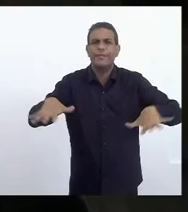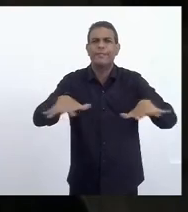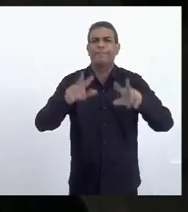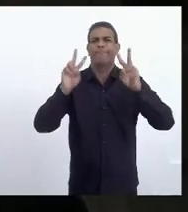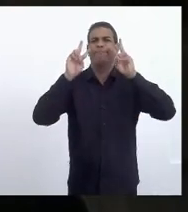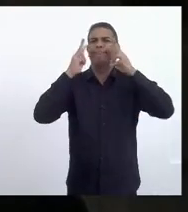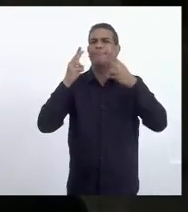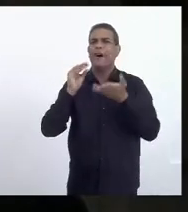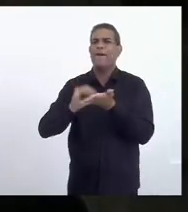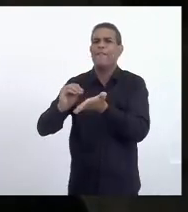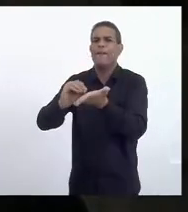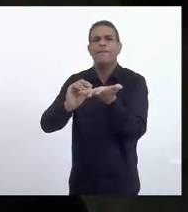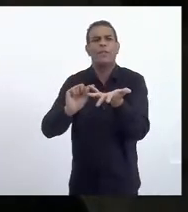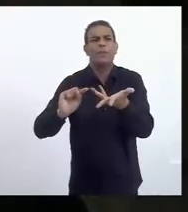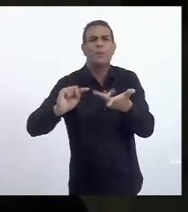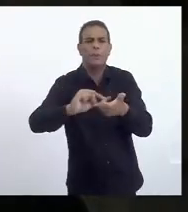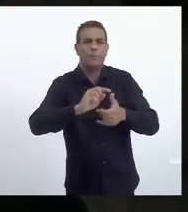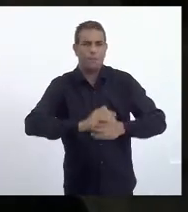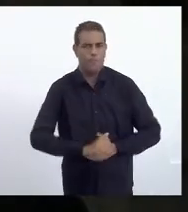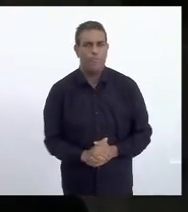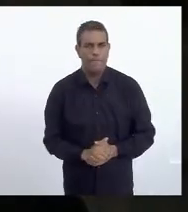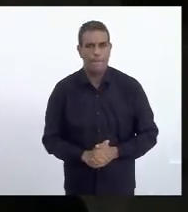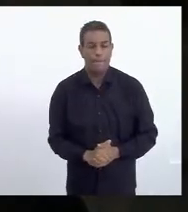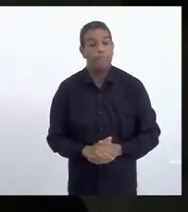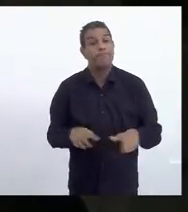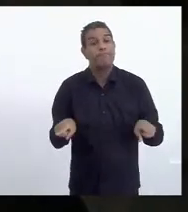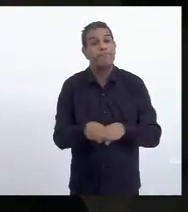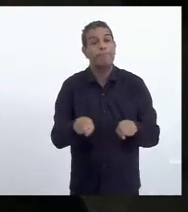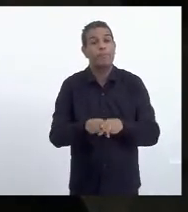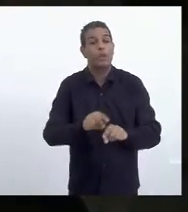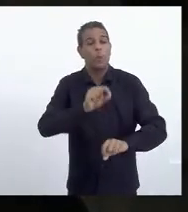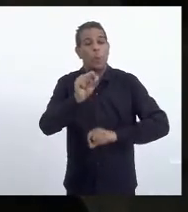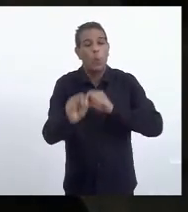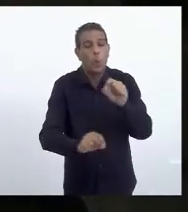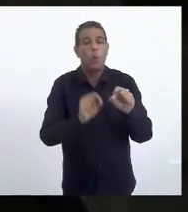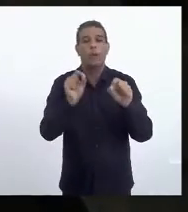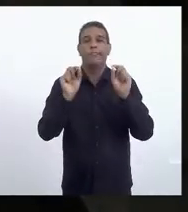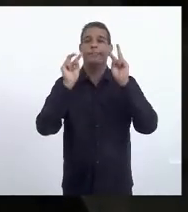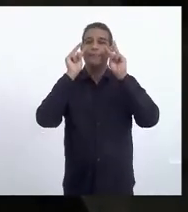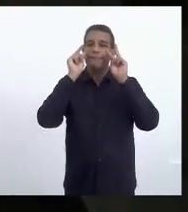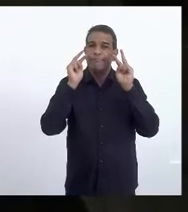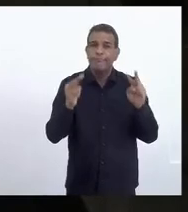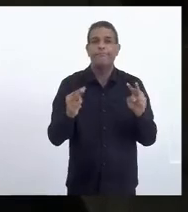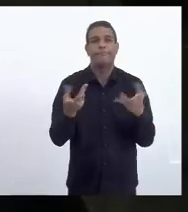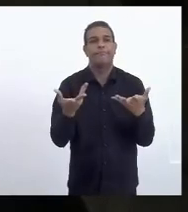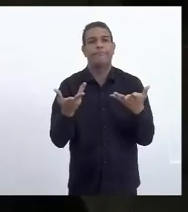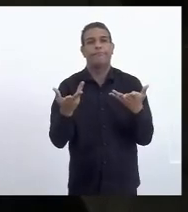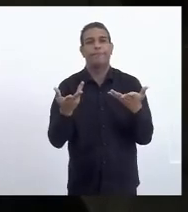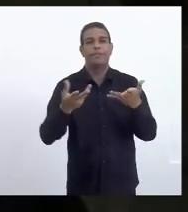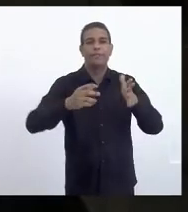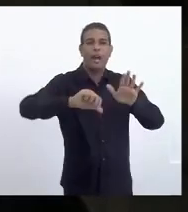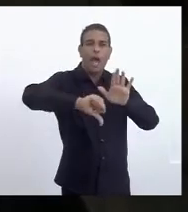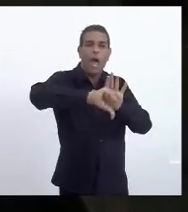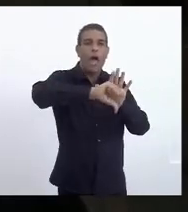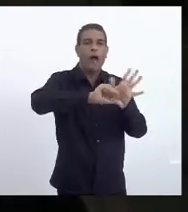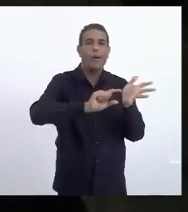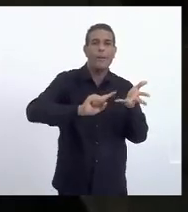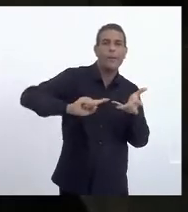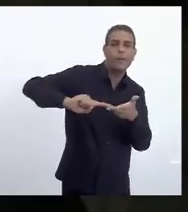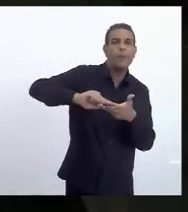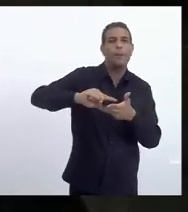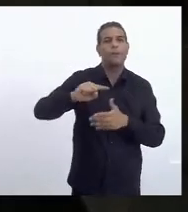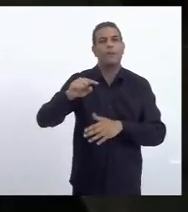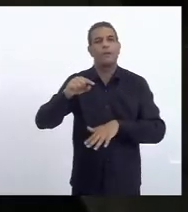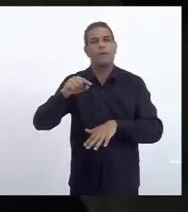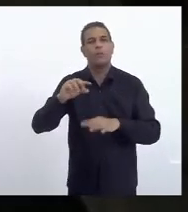e terras indígenas em exportação exportação ilegal pela Regina de